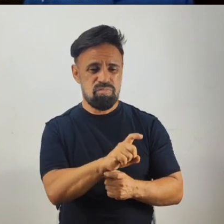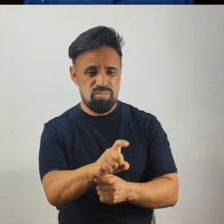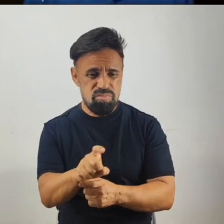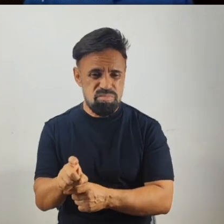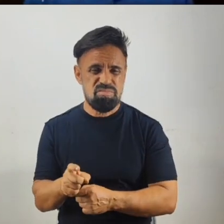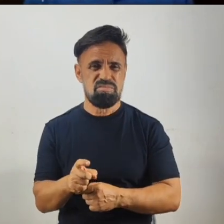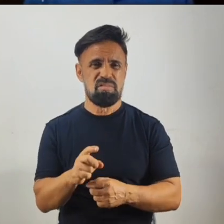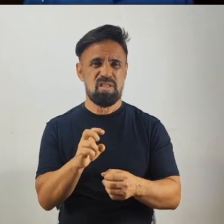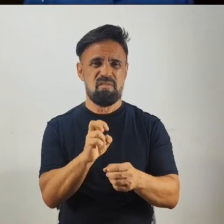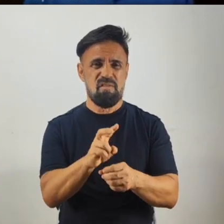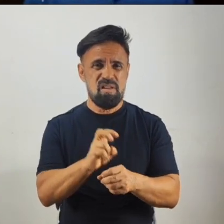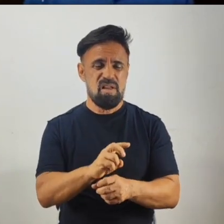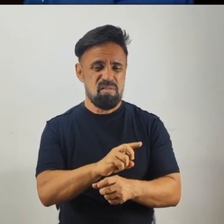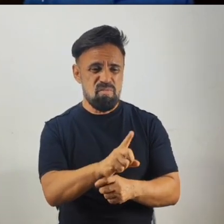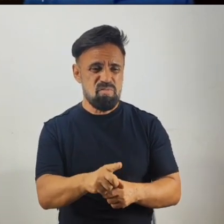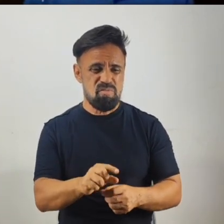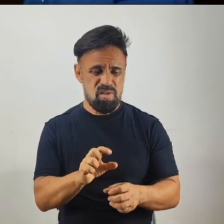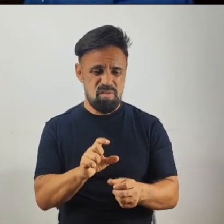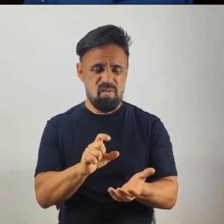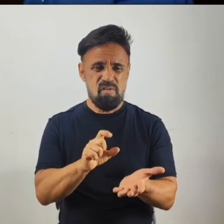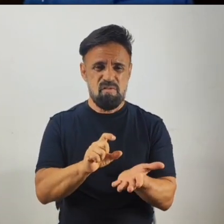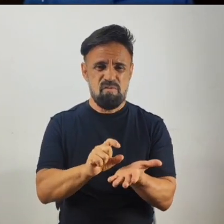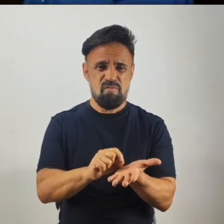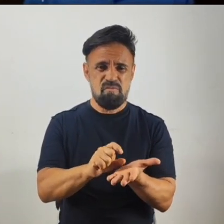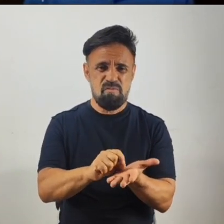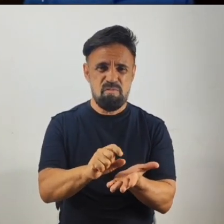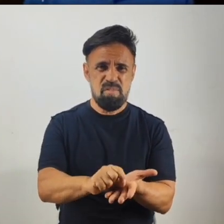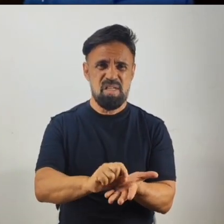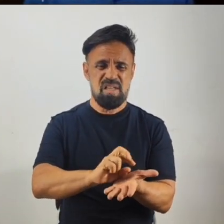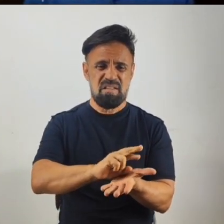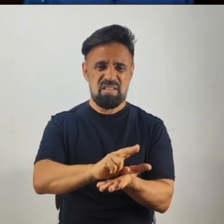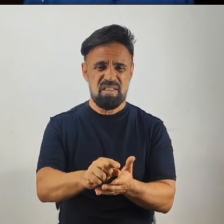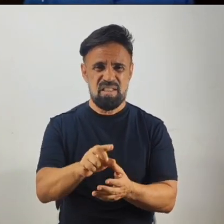estabelecidos sistemas de desratização,